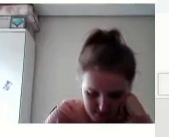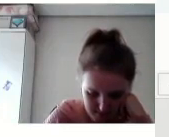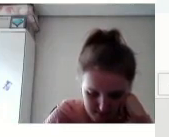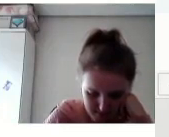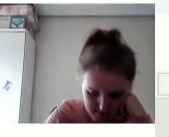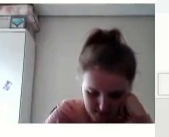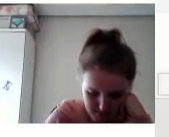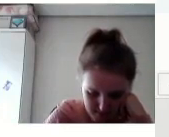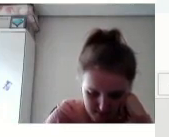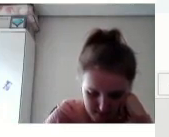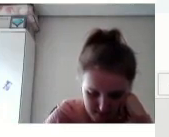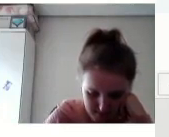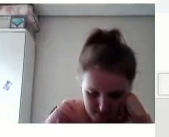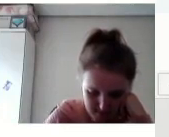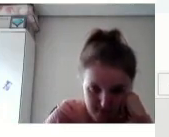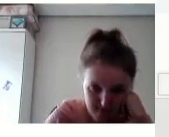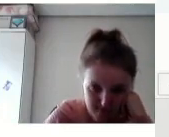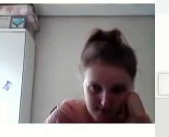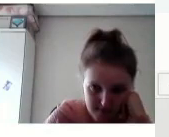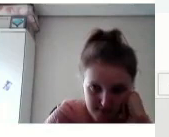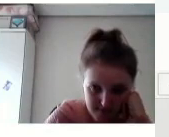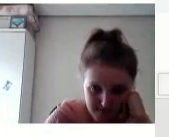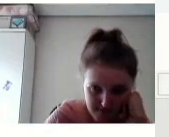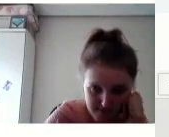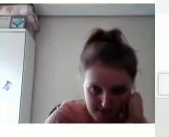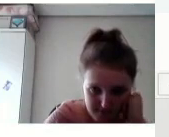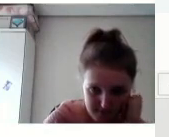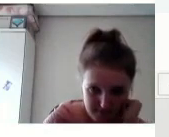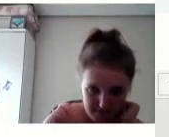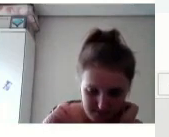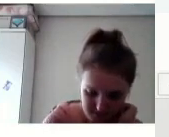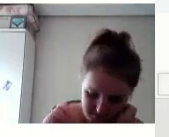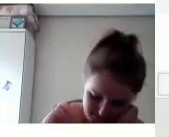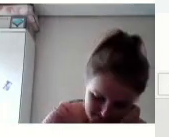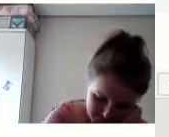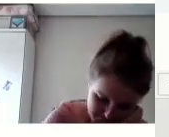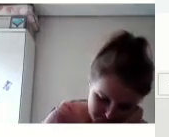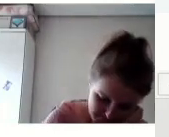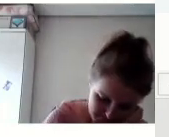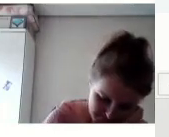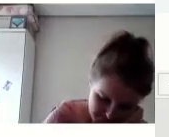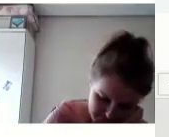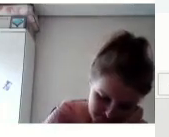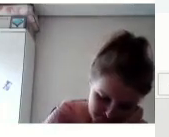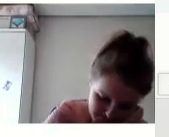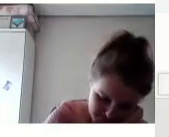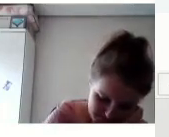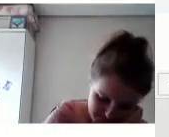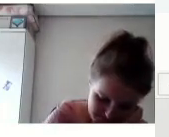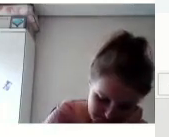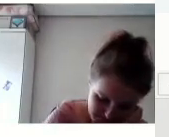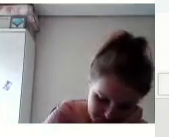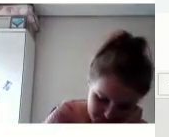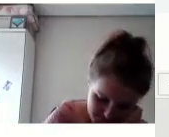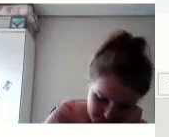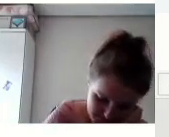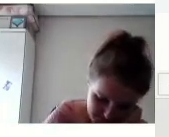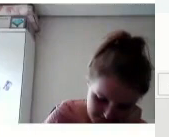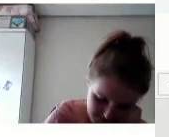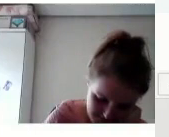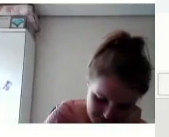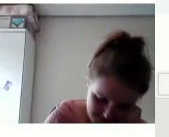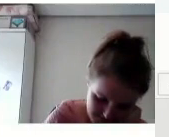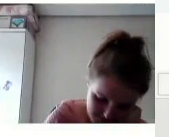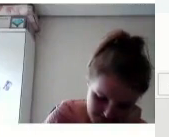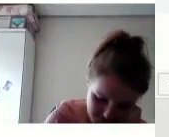forma compacta, a gente escreve essa derivação nas quadricoordenadas como del mi embaixo, né? Del mi embaixo nada mais